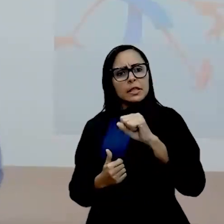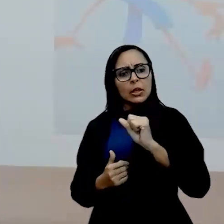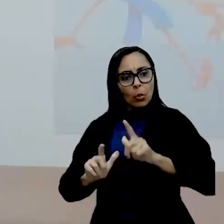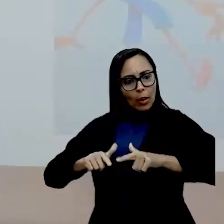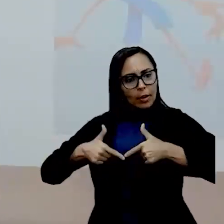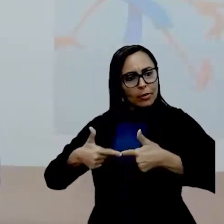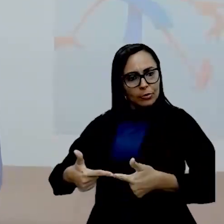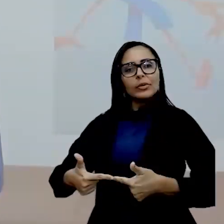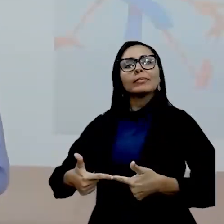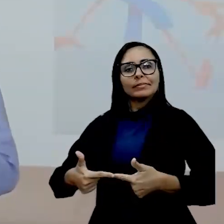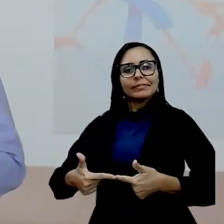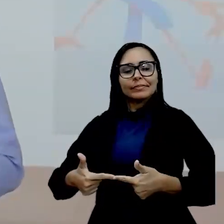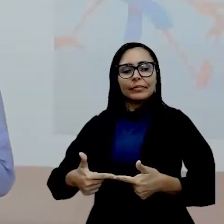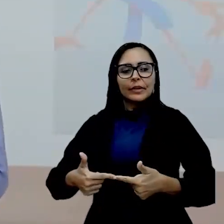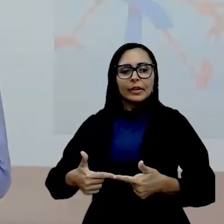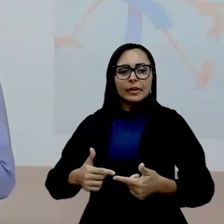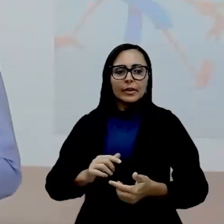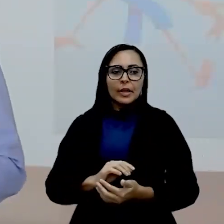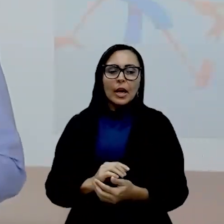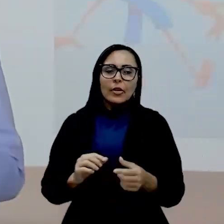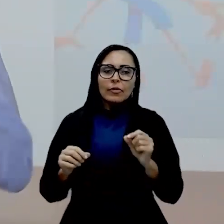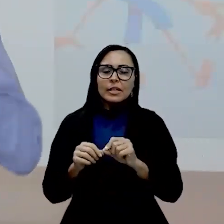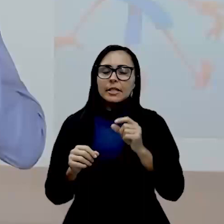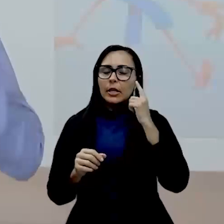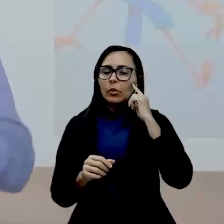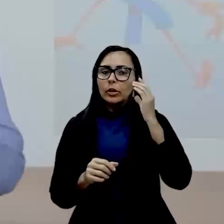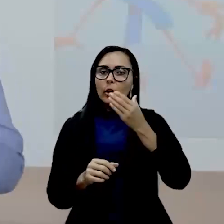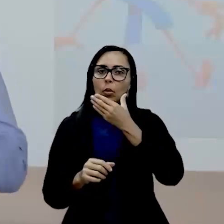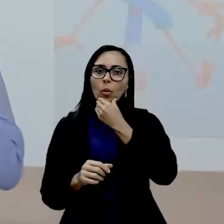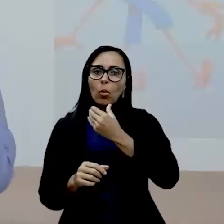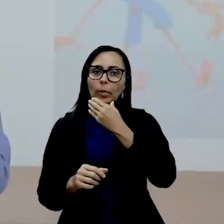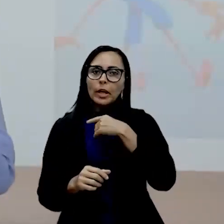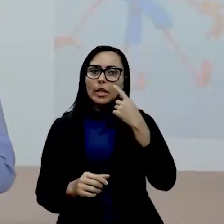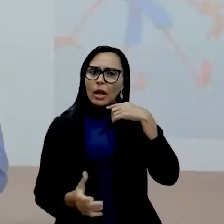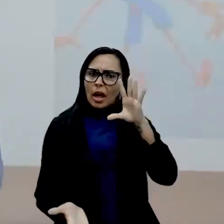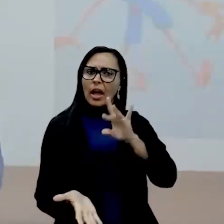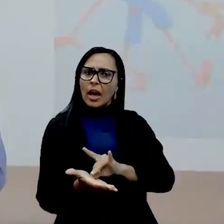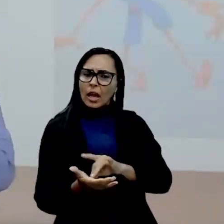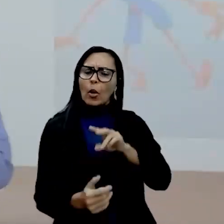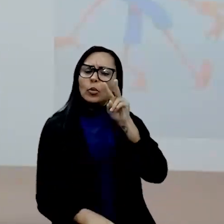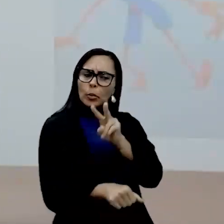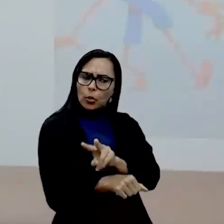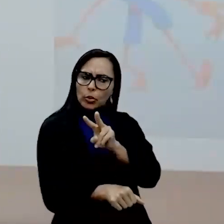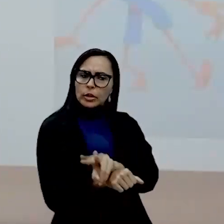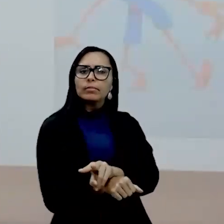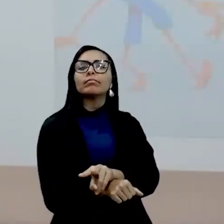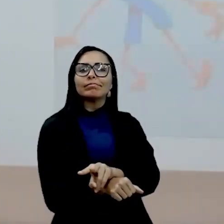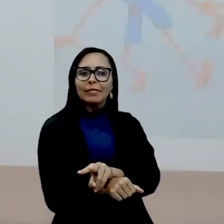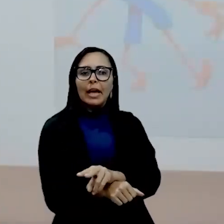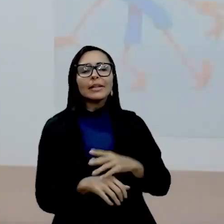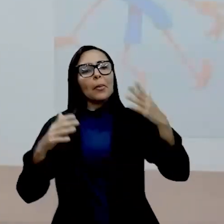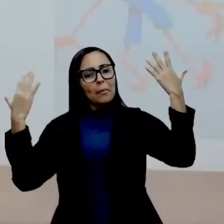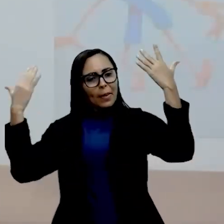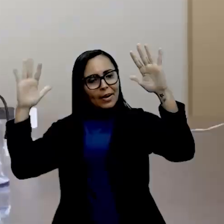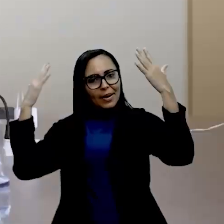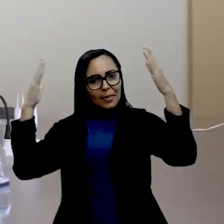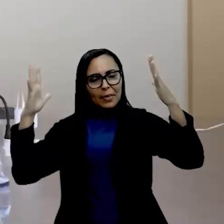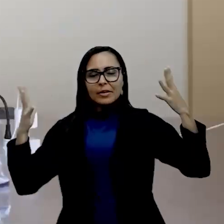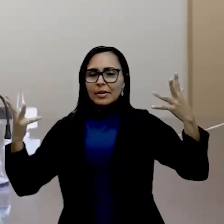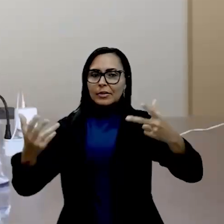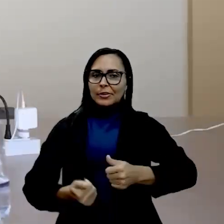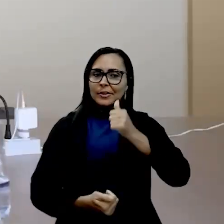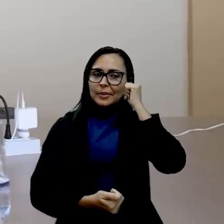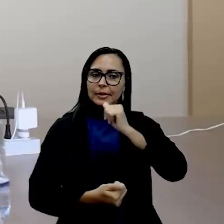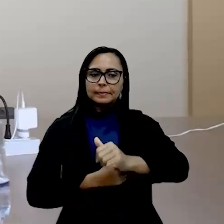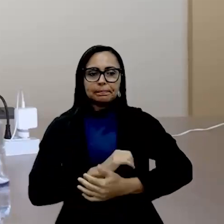de levar o homem, né? De fazer com que o homem realmente caia na real e procure se cuidar. Então, parabéns aí a todas as mulheres.